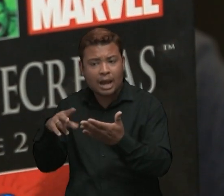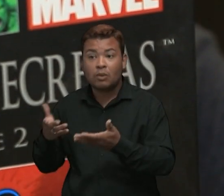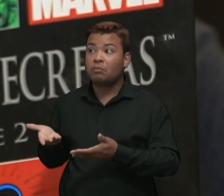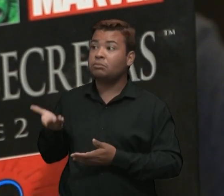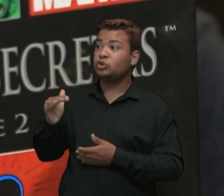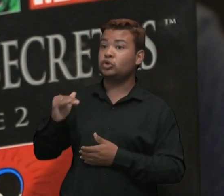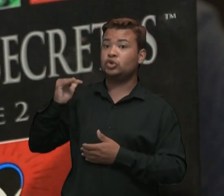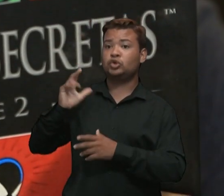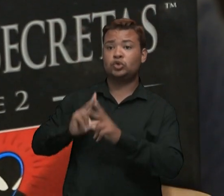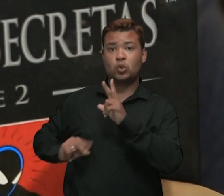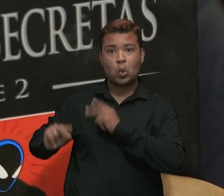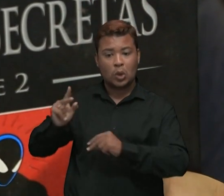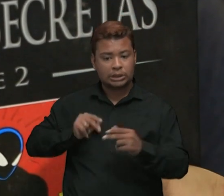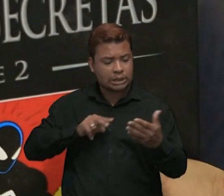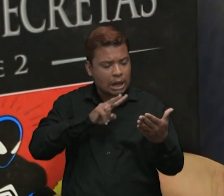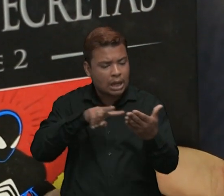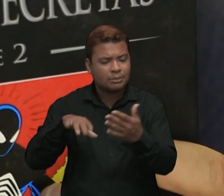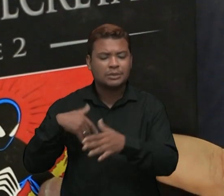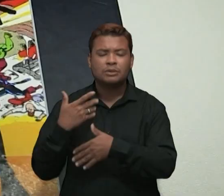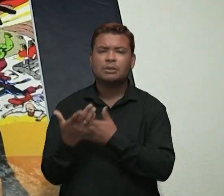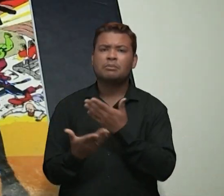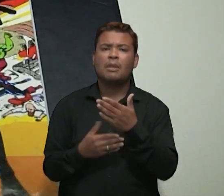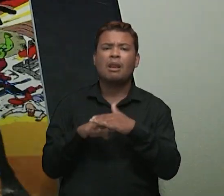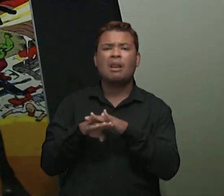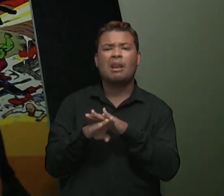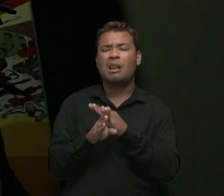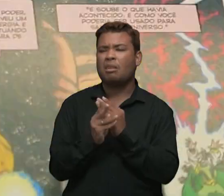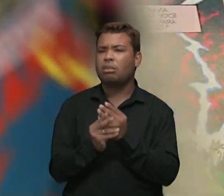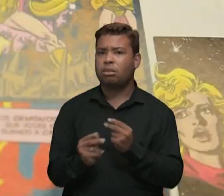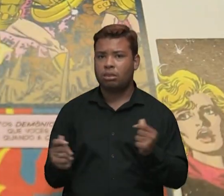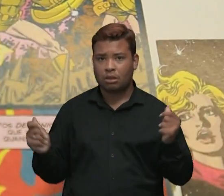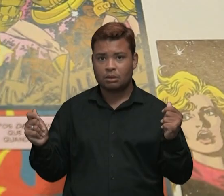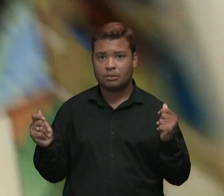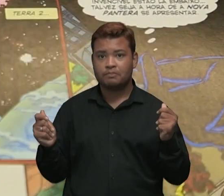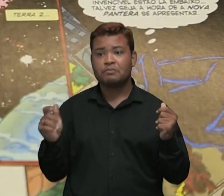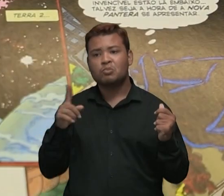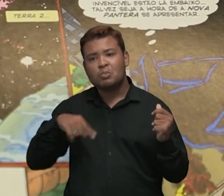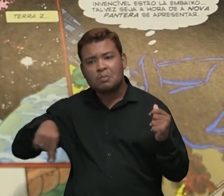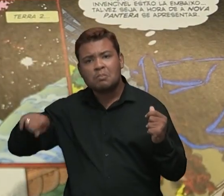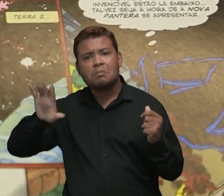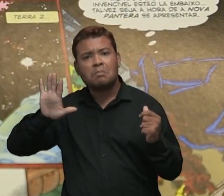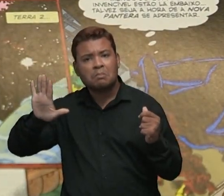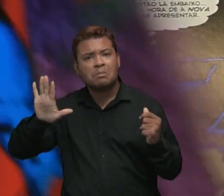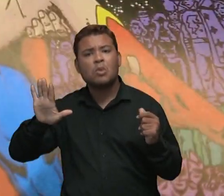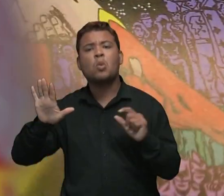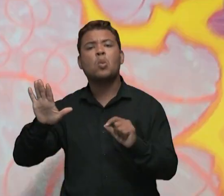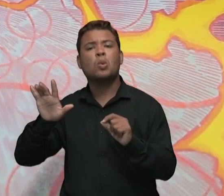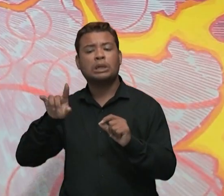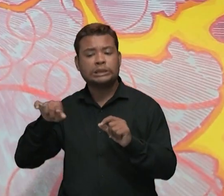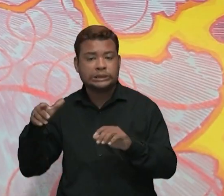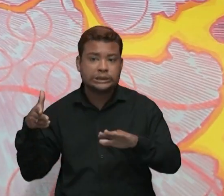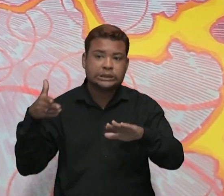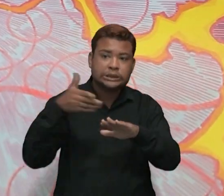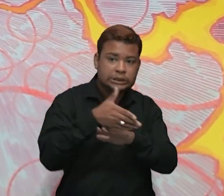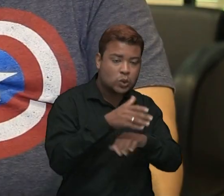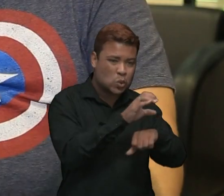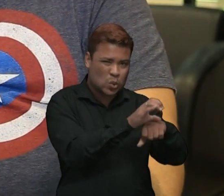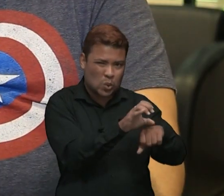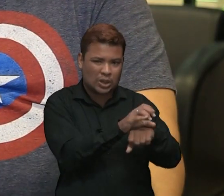por N razões perderam o hábito, mas eles vão no meu curso, no meu Núcleo